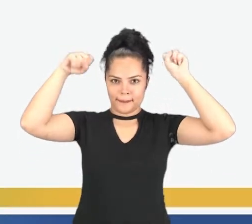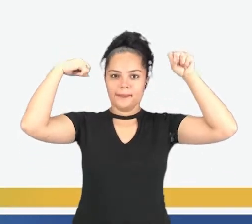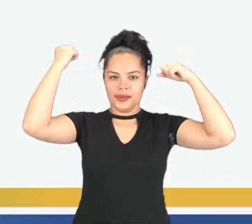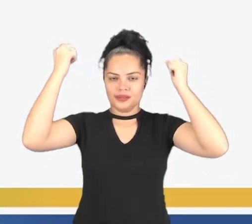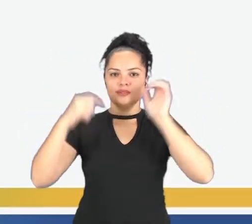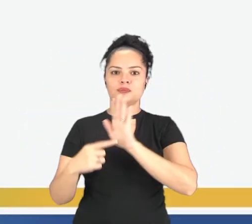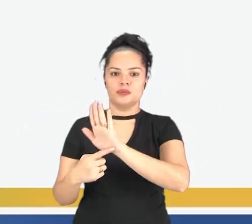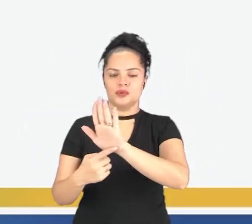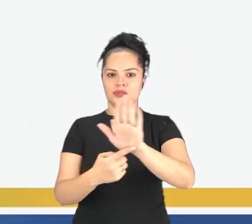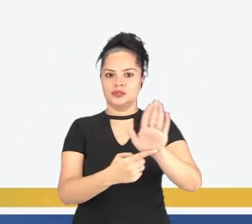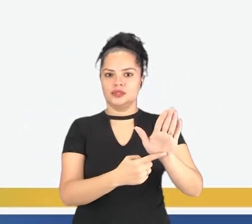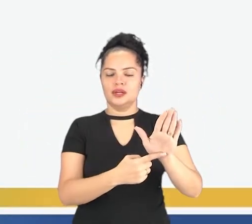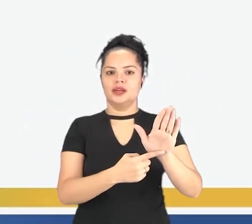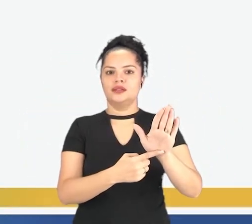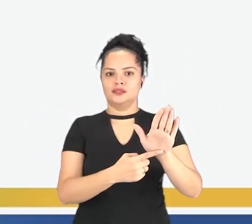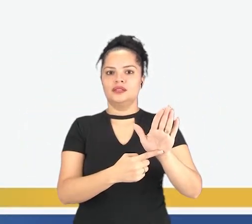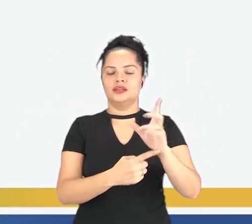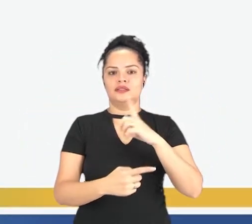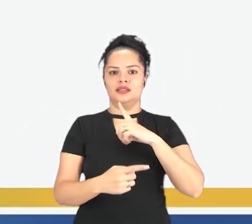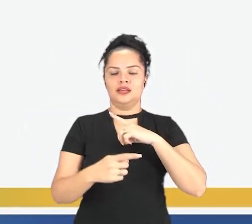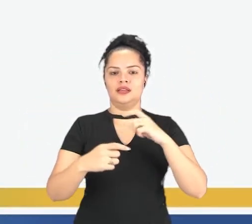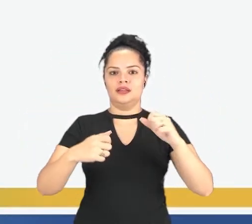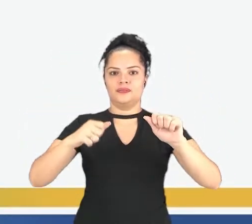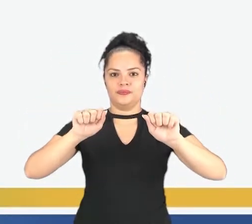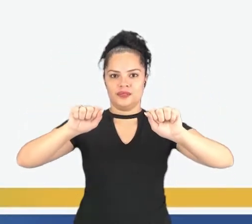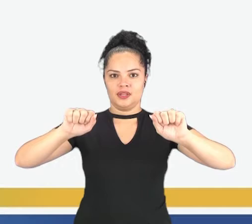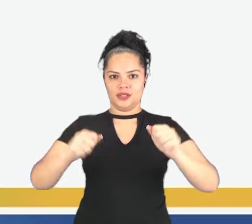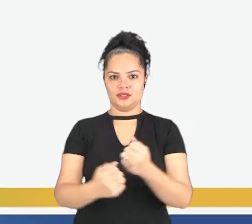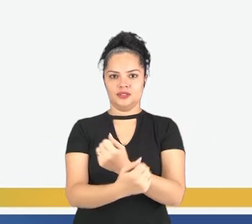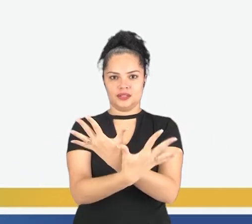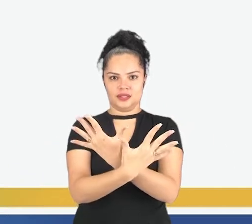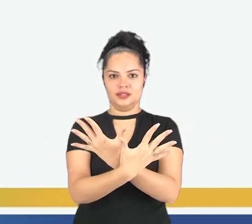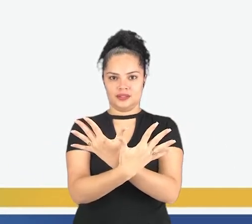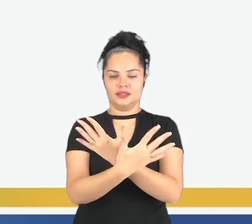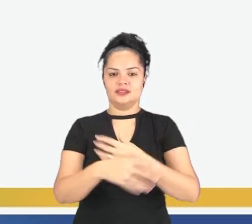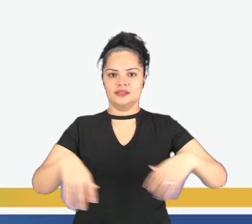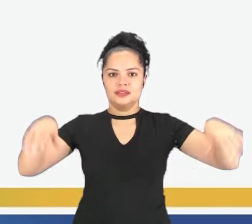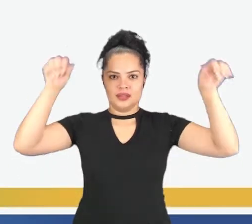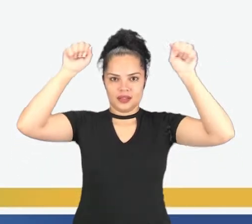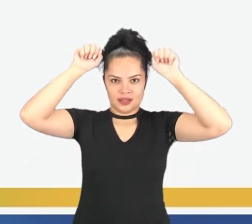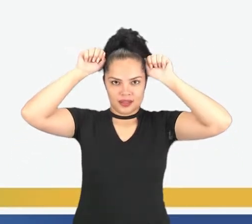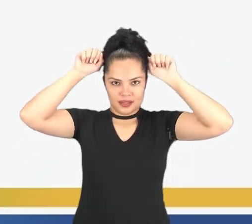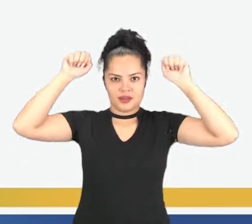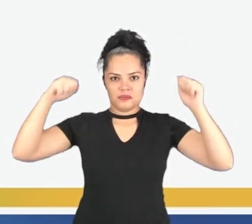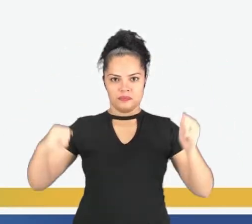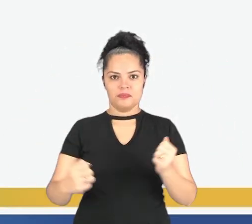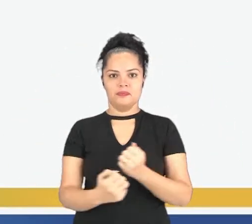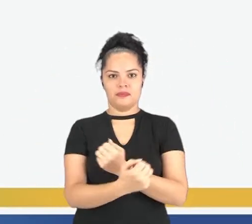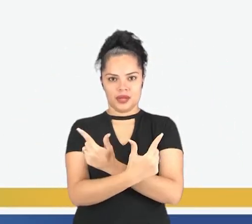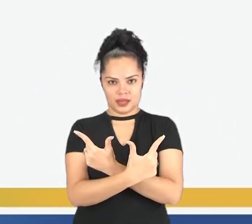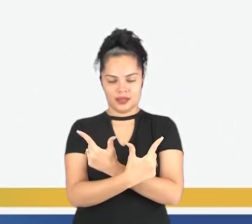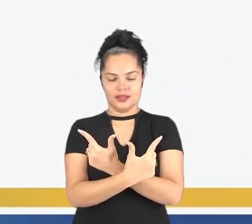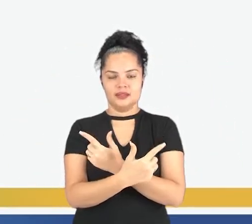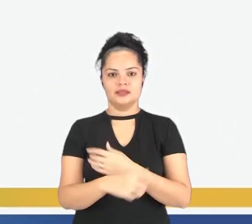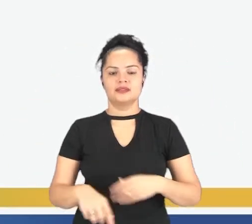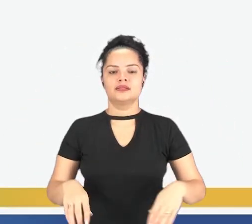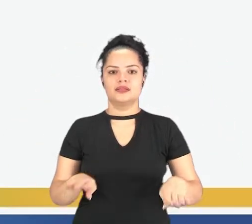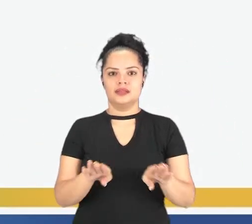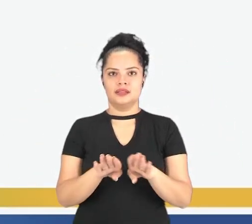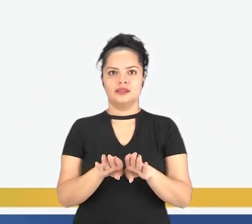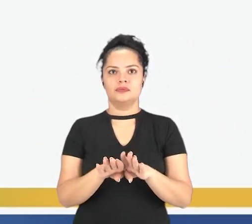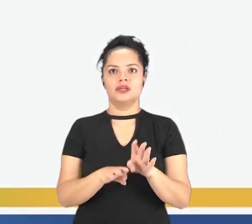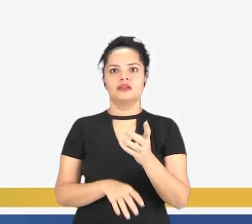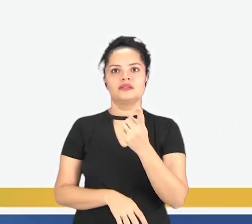aqui os astecas na cor vermelha, observem lá. Vamos ter os maias, né? Que é os povos que a gente está falando agora, na